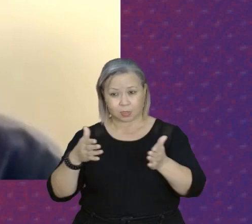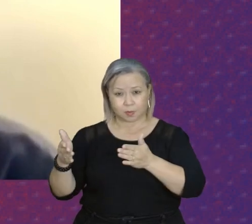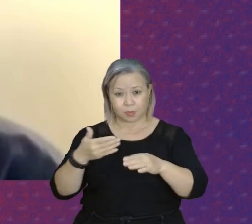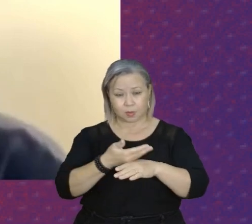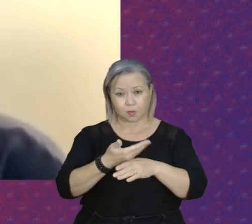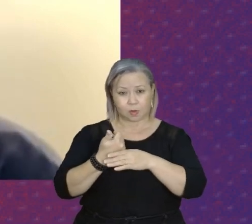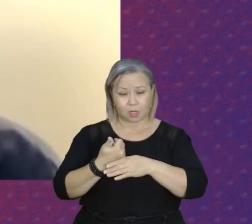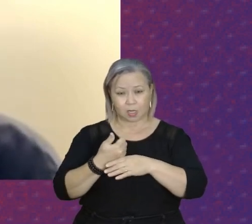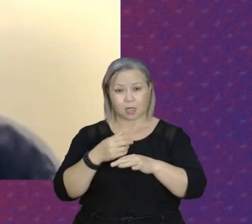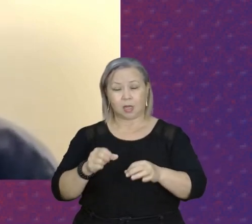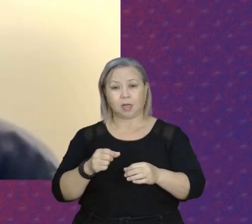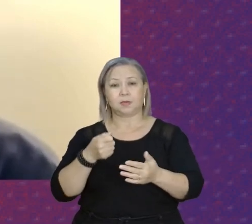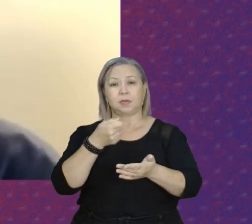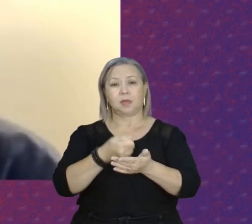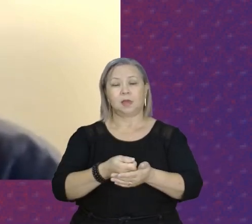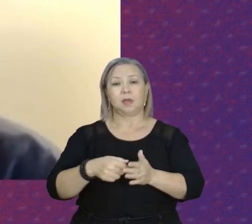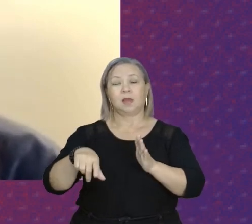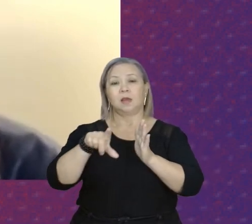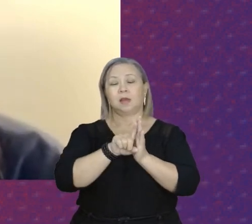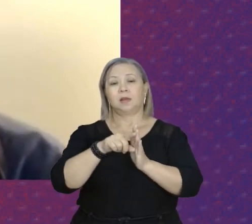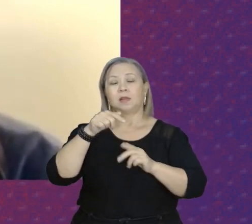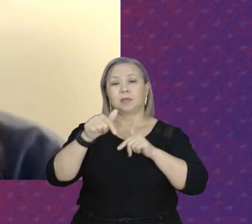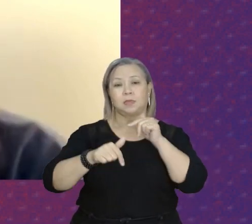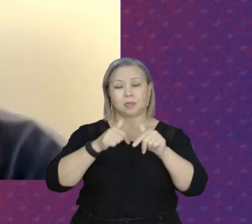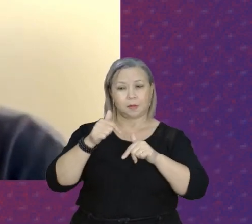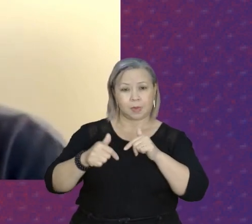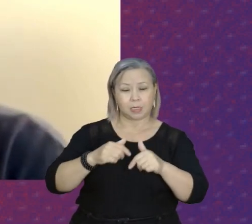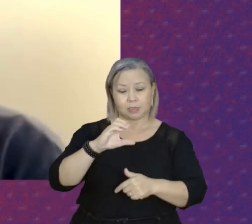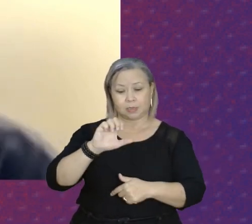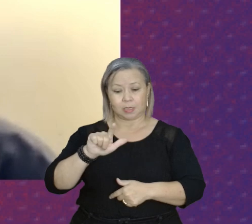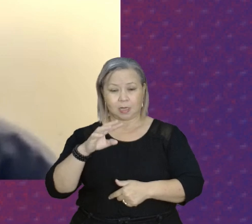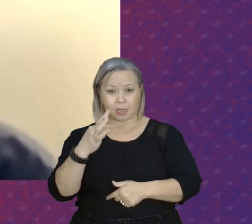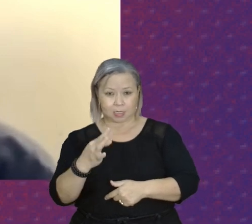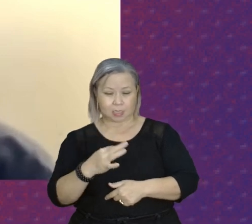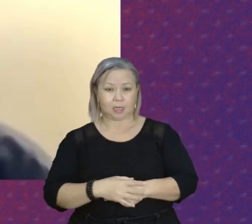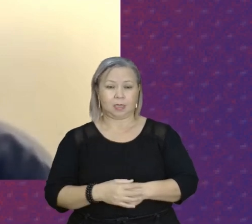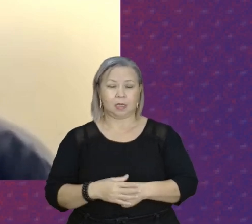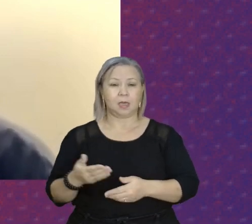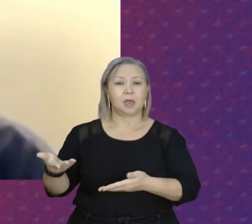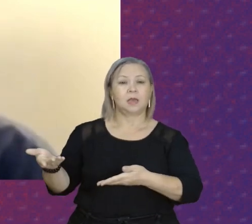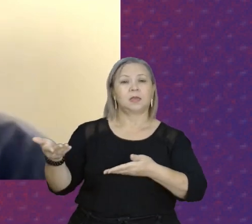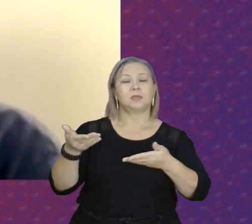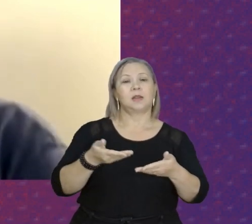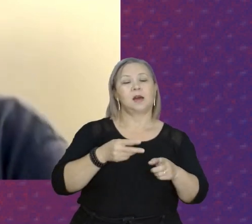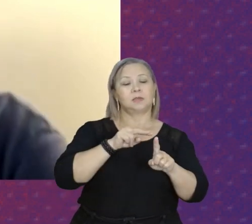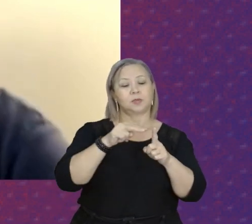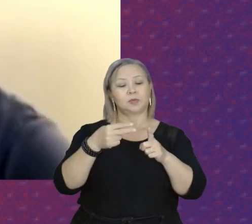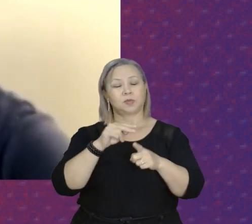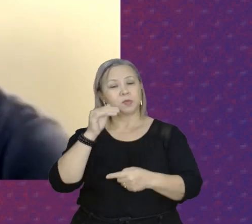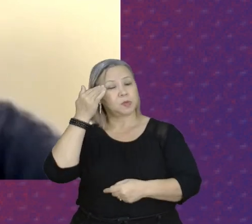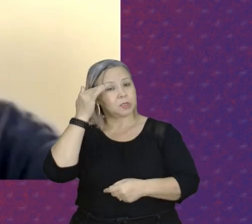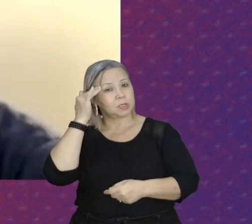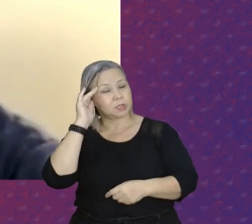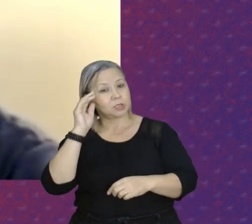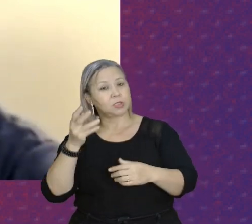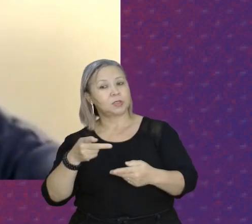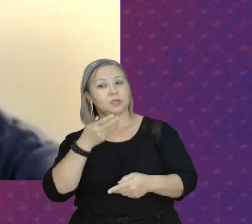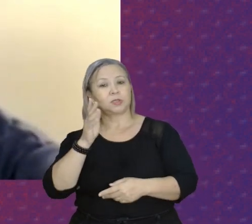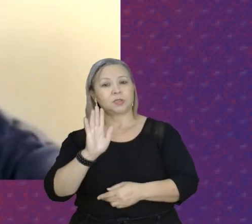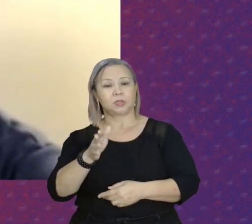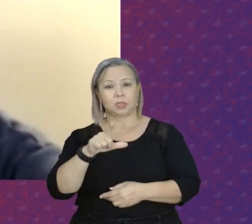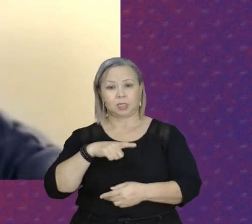da consolidação das leis trabalhistas, né, da CLT, traz essa perspectiva, apontando que já ali